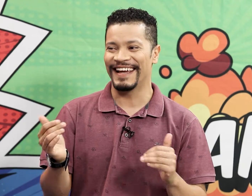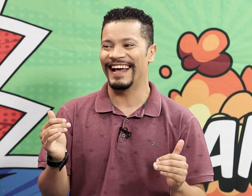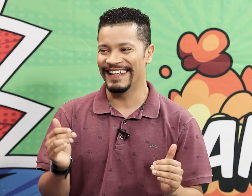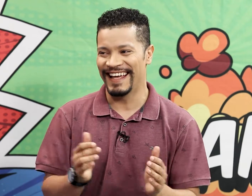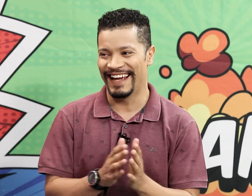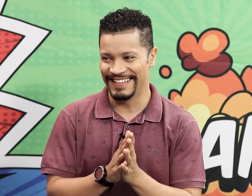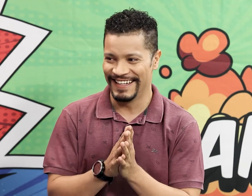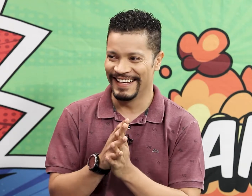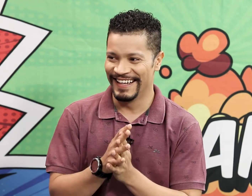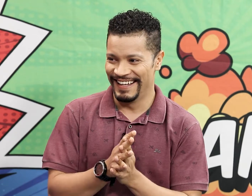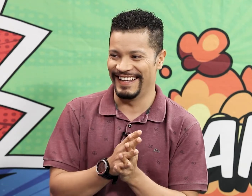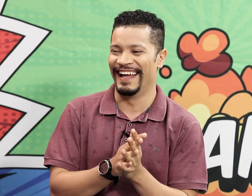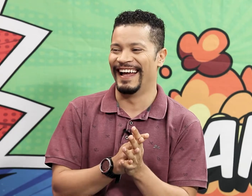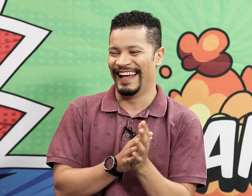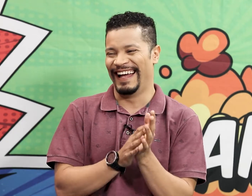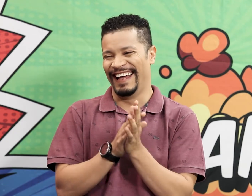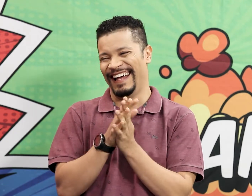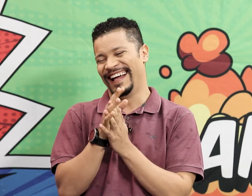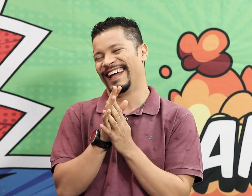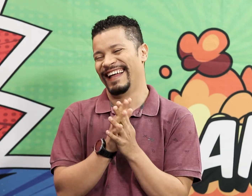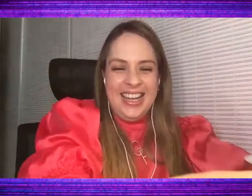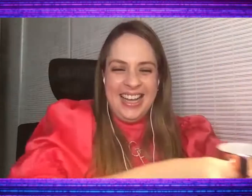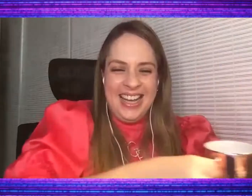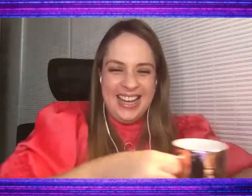cento da realidade? 100%.